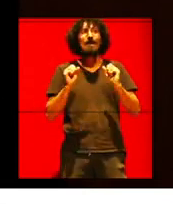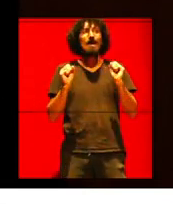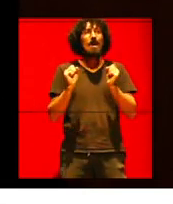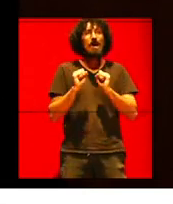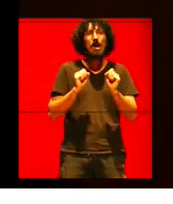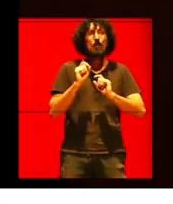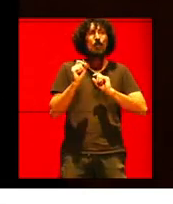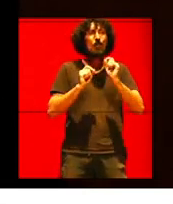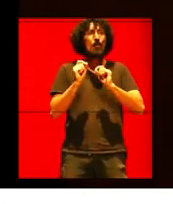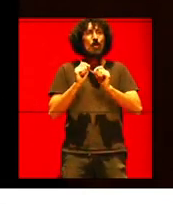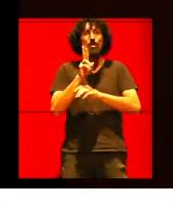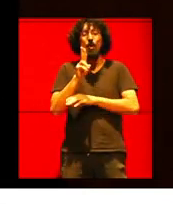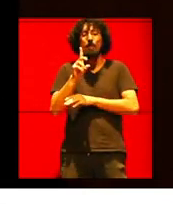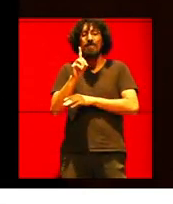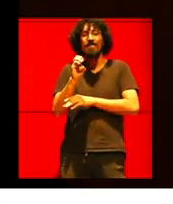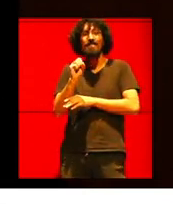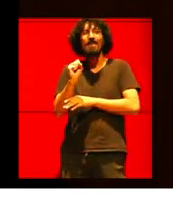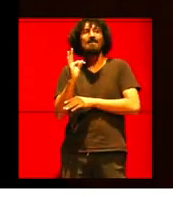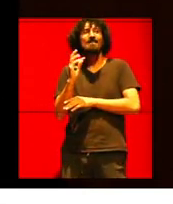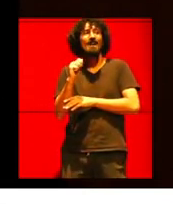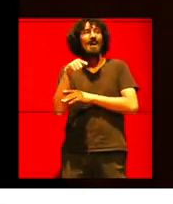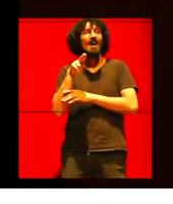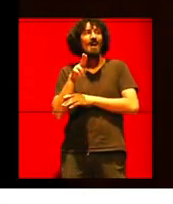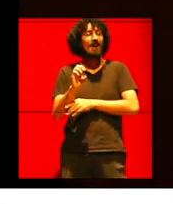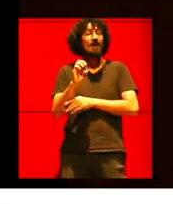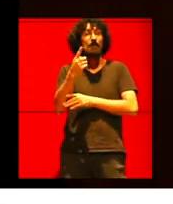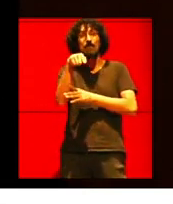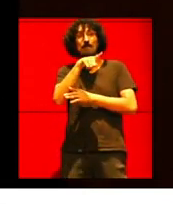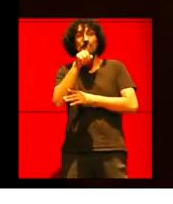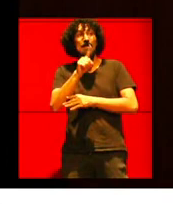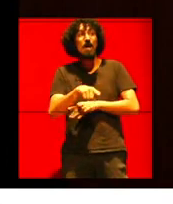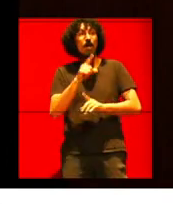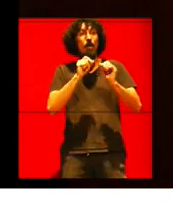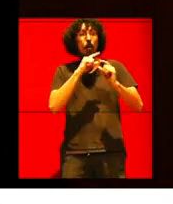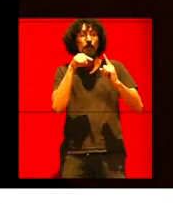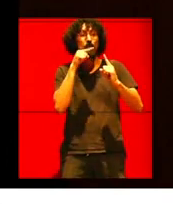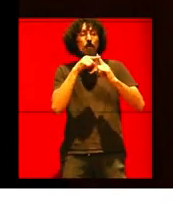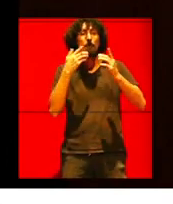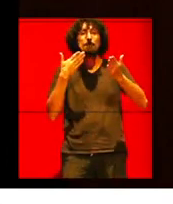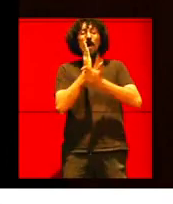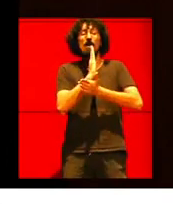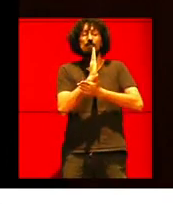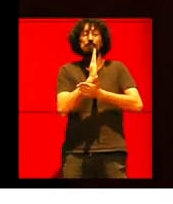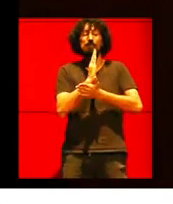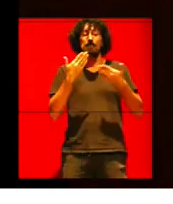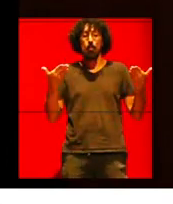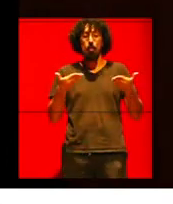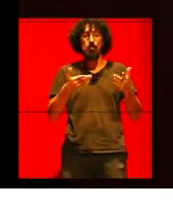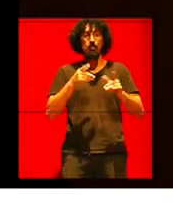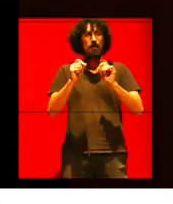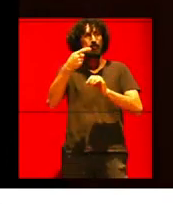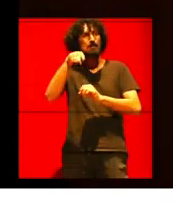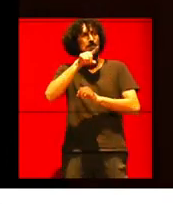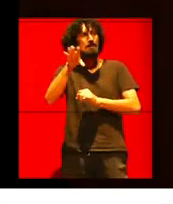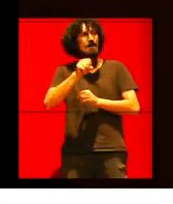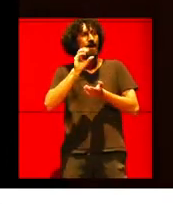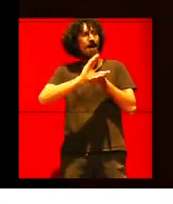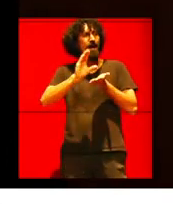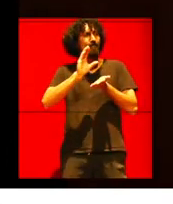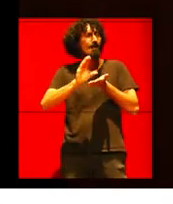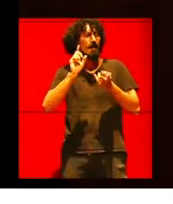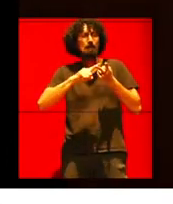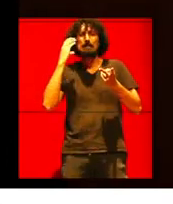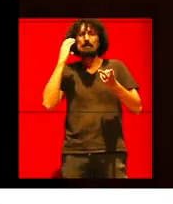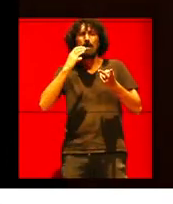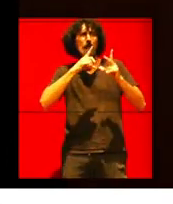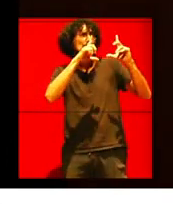aí em destaque. Então, vocês são o nosso objetivo de aprovação. Começa por aqui. Né? Então, hoje você vai pegar seu caderno, seu celular, bater